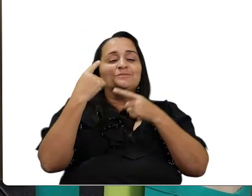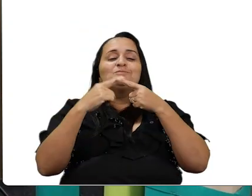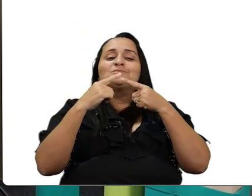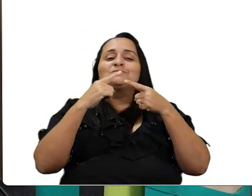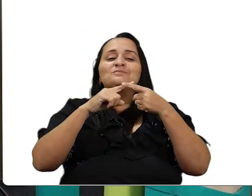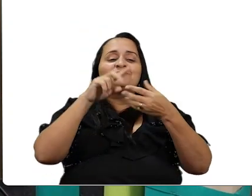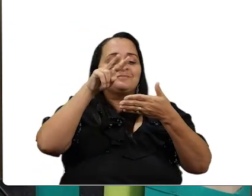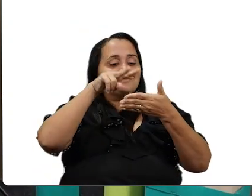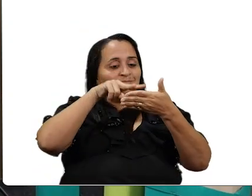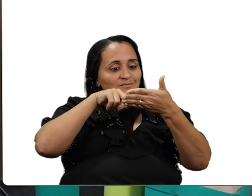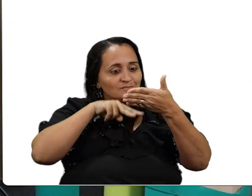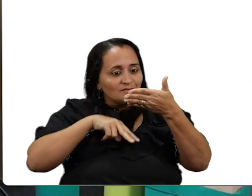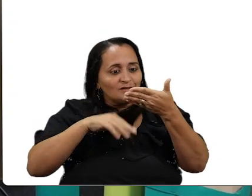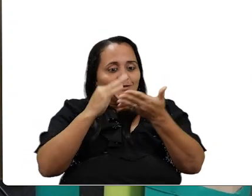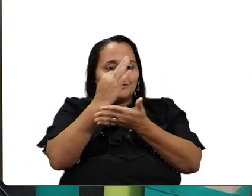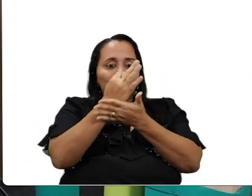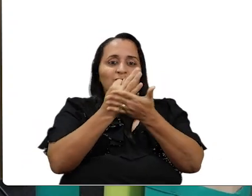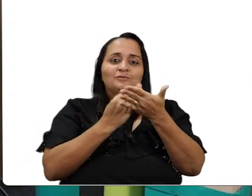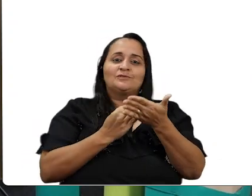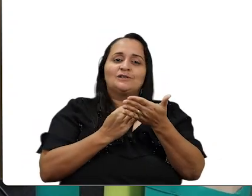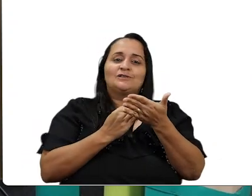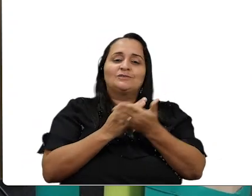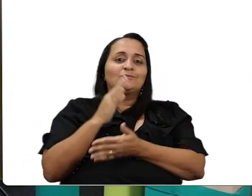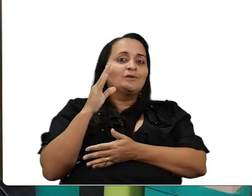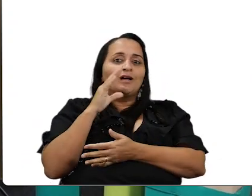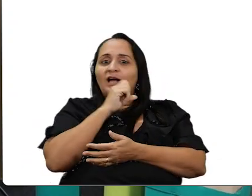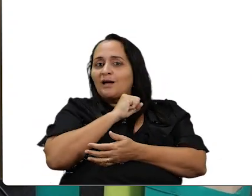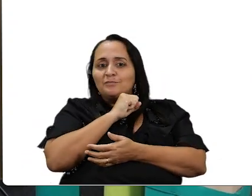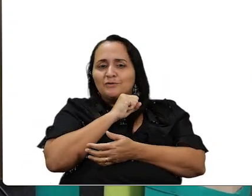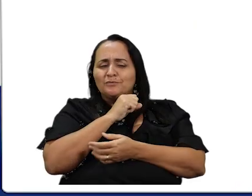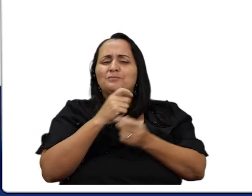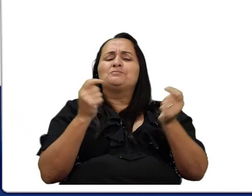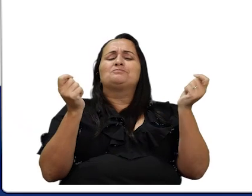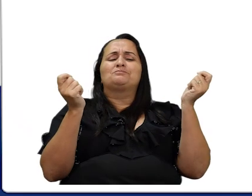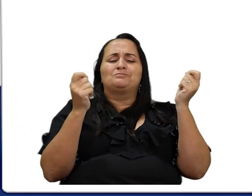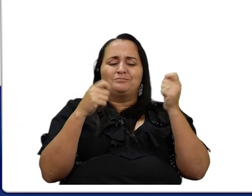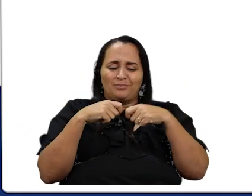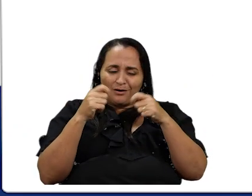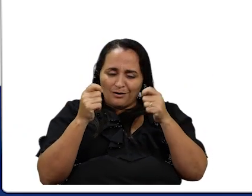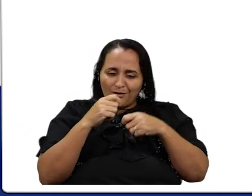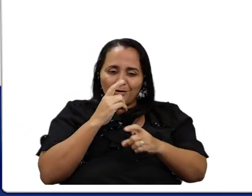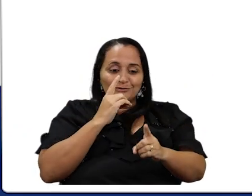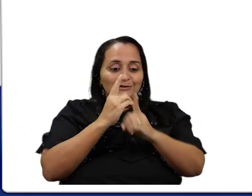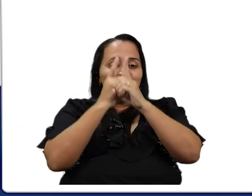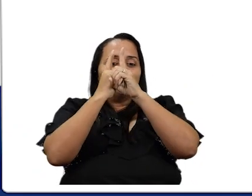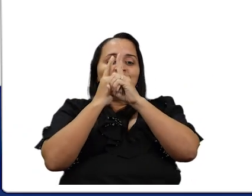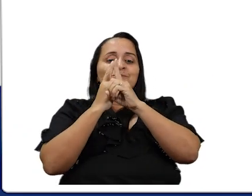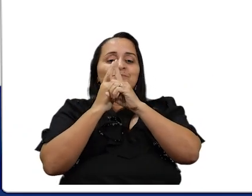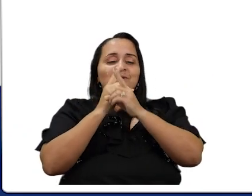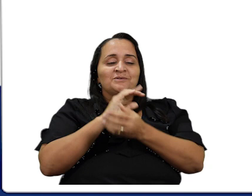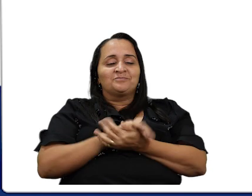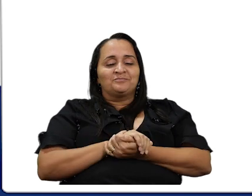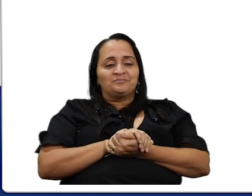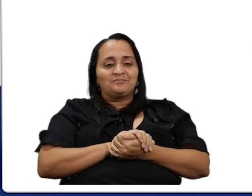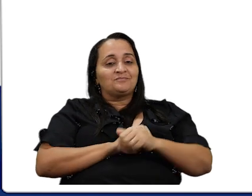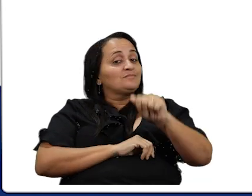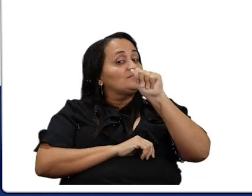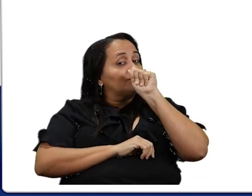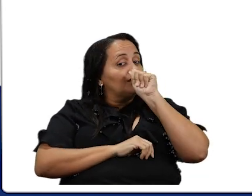do texto rapidinho você pode descobrir a resposta. As opções são: letra